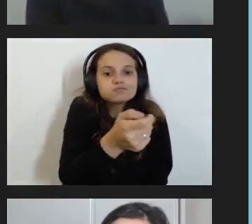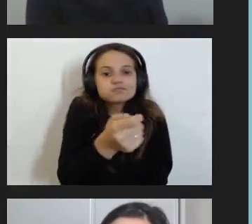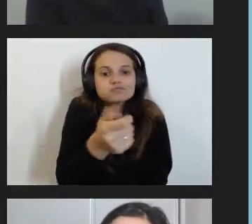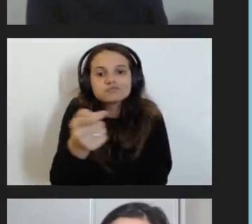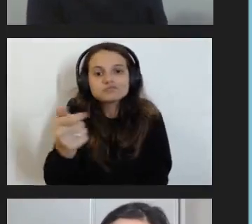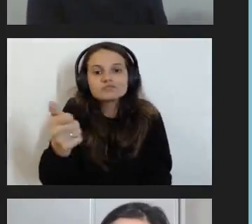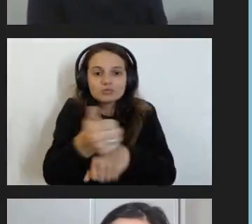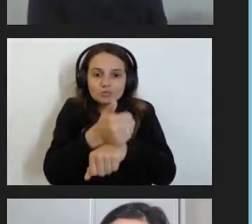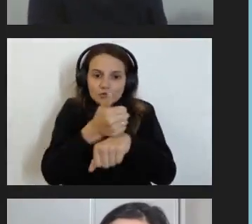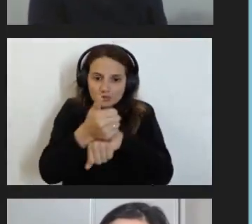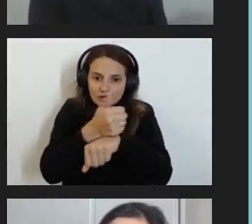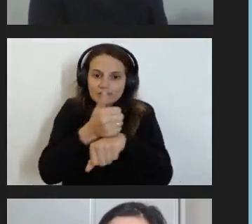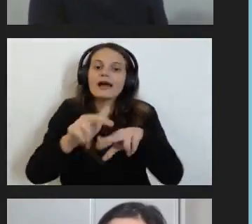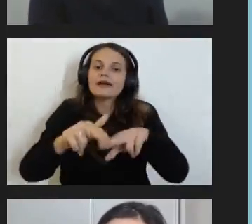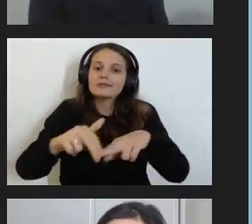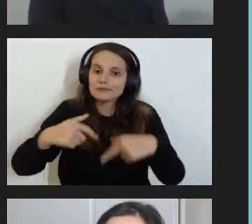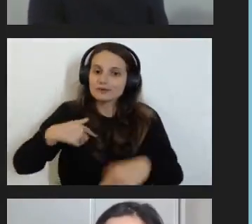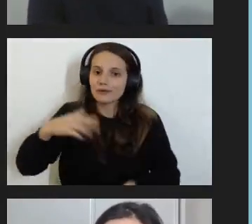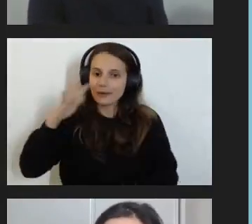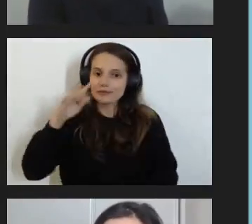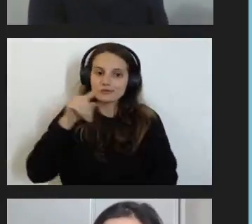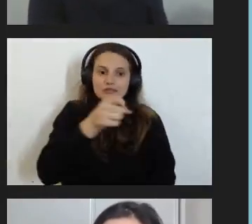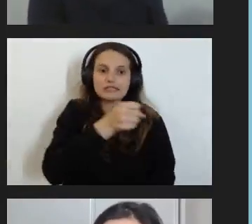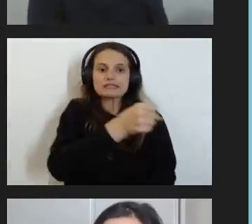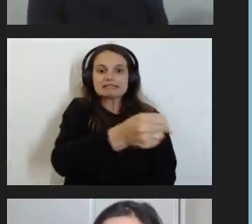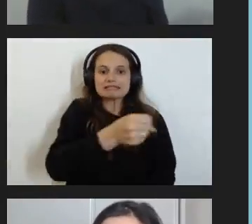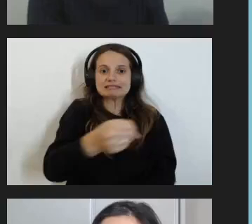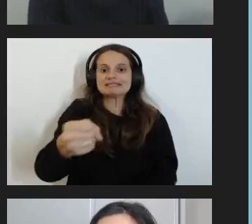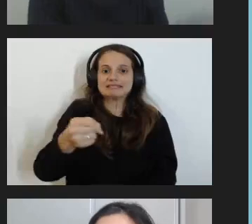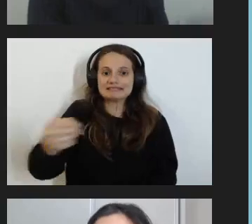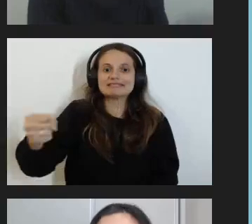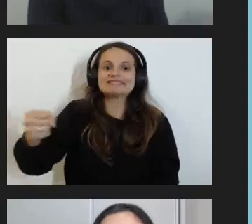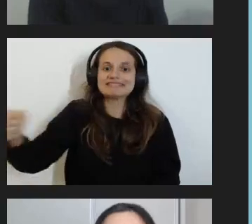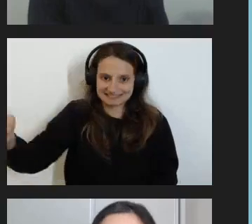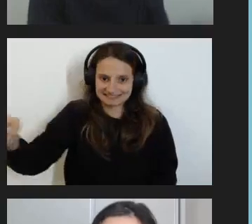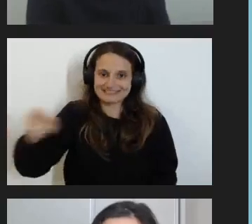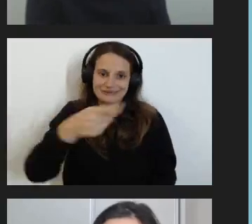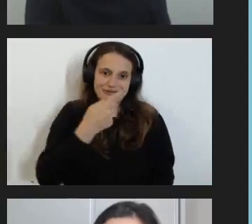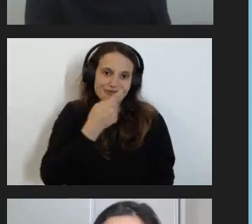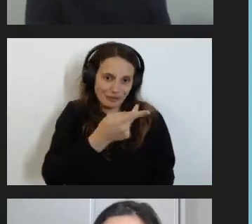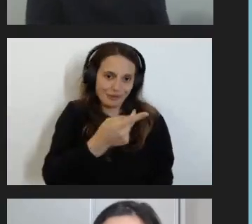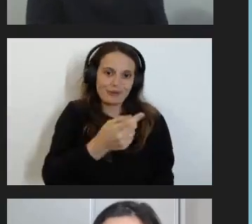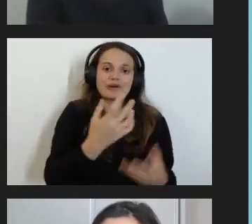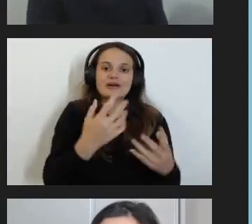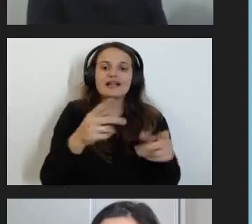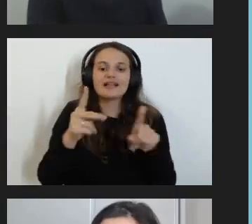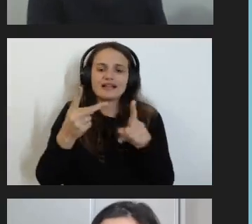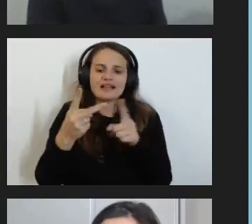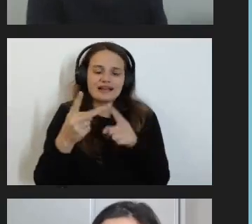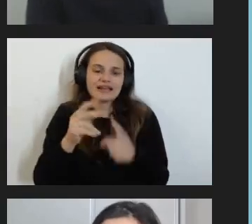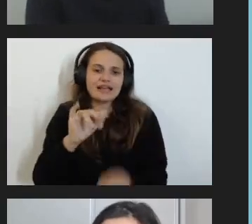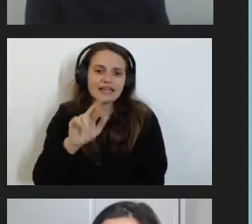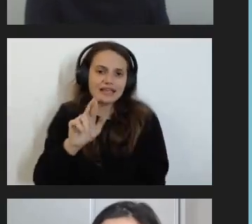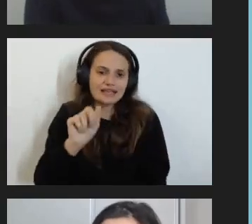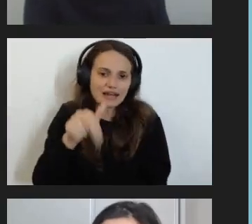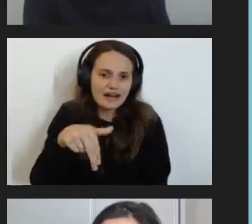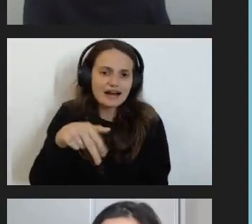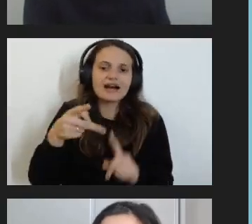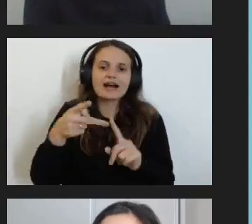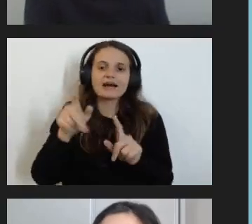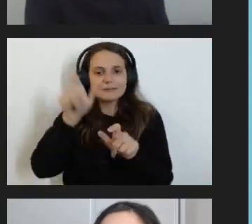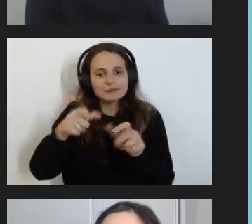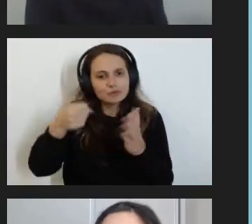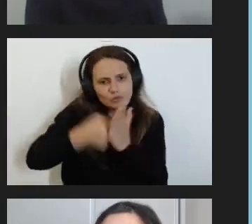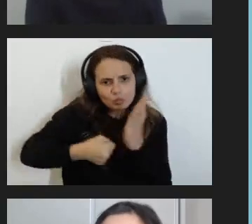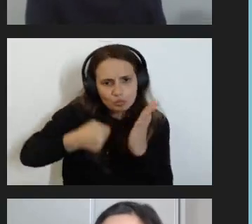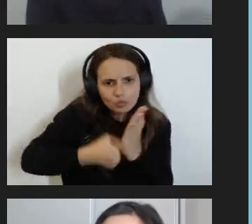você era solicitado, né? Imagino o quanto você era solicitado, você, o Irã, né? Eram pessoas de luta da comunidade, da